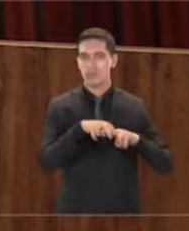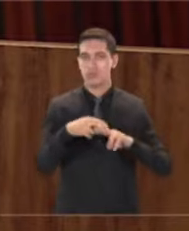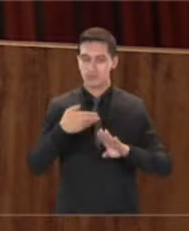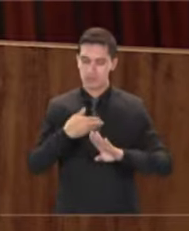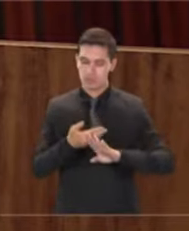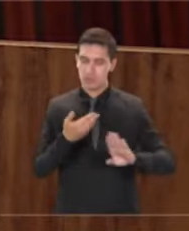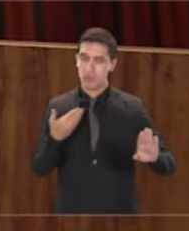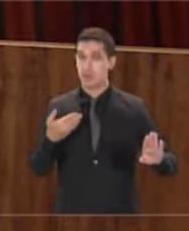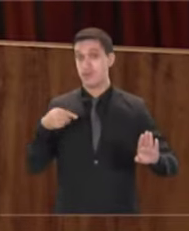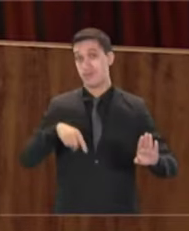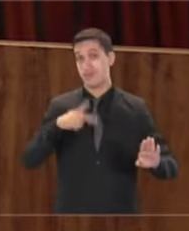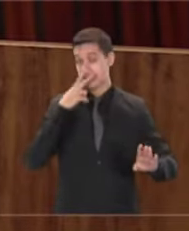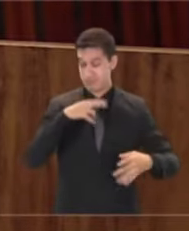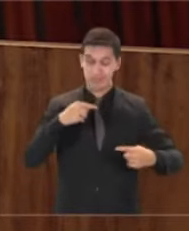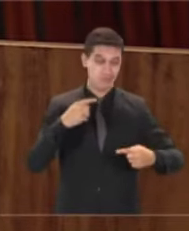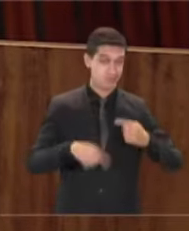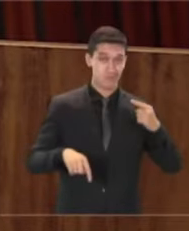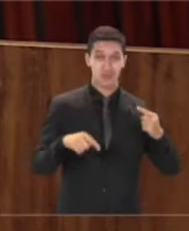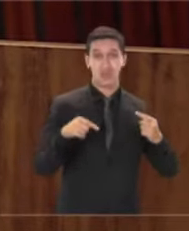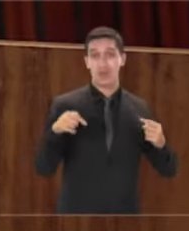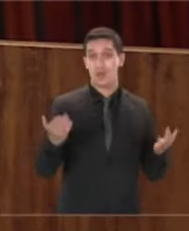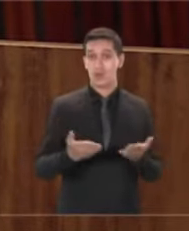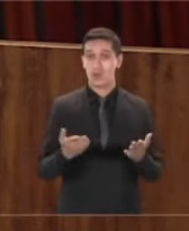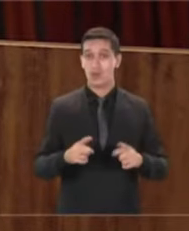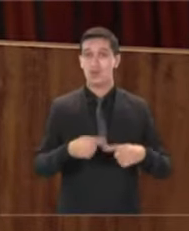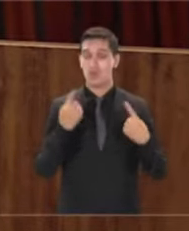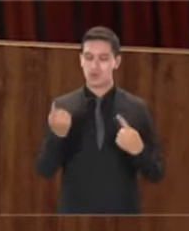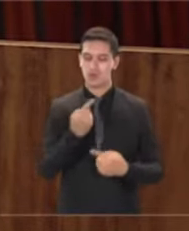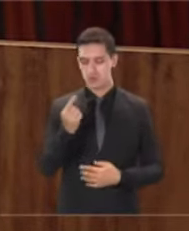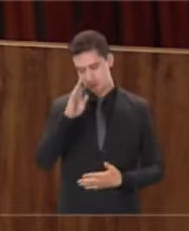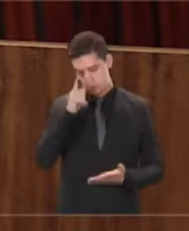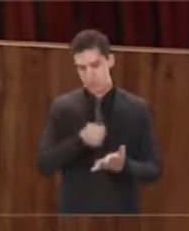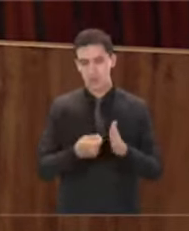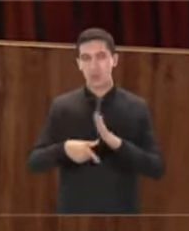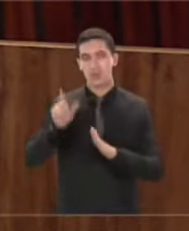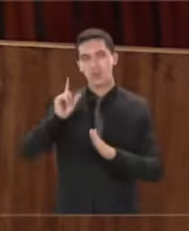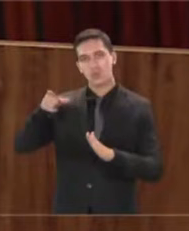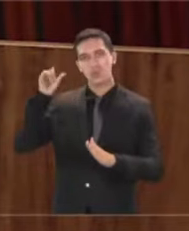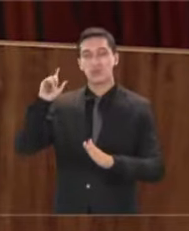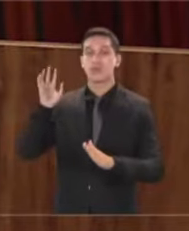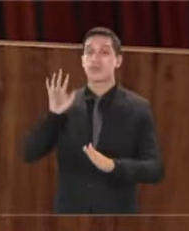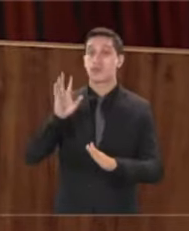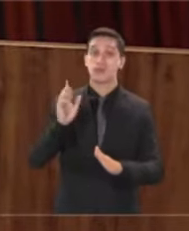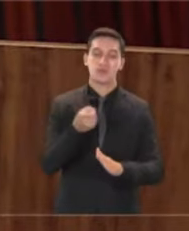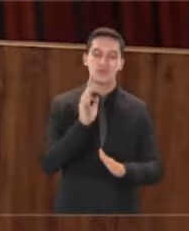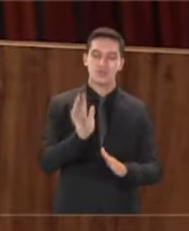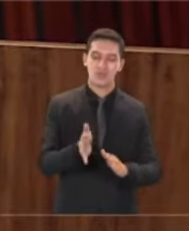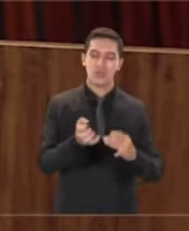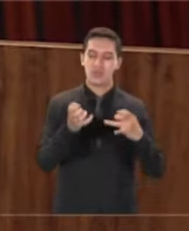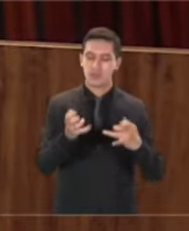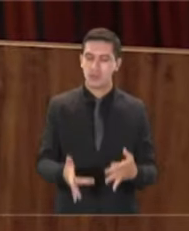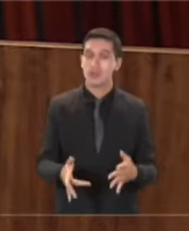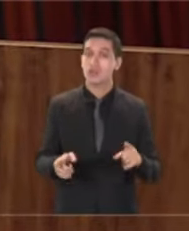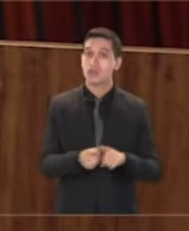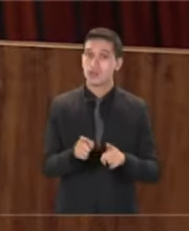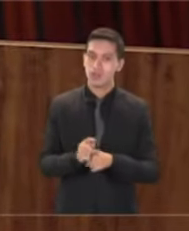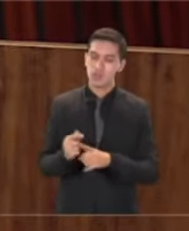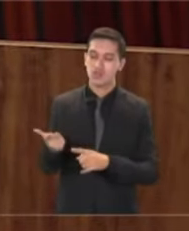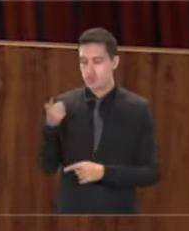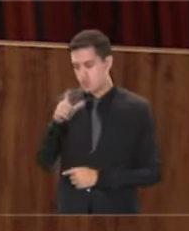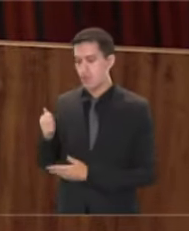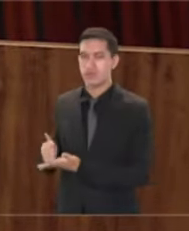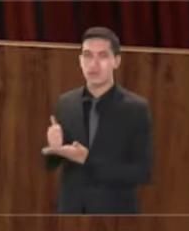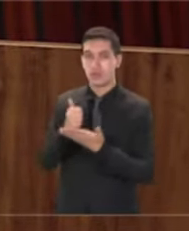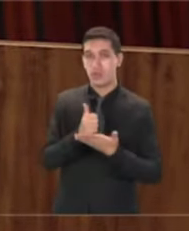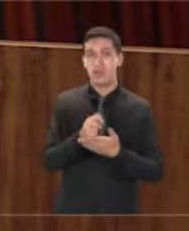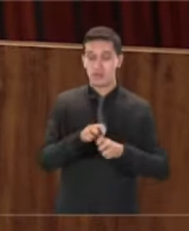que seria incoerente agora com o que não apenas decidimos anteontem, mas que eu só expus e trouxe ao colegiado e